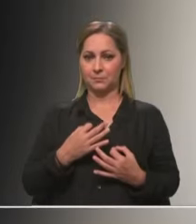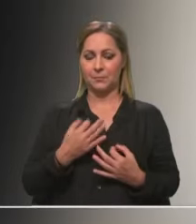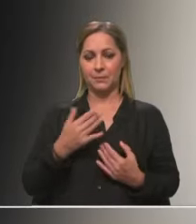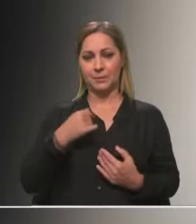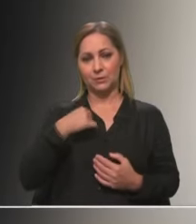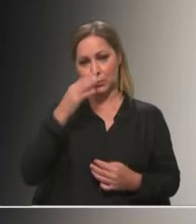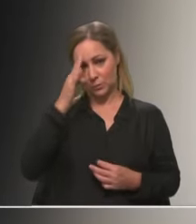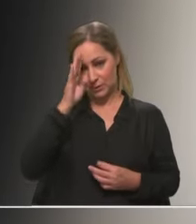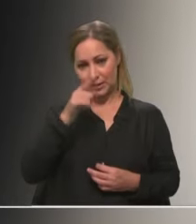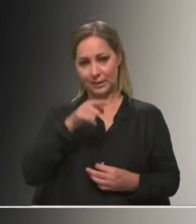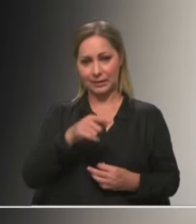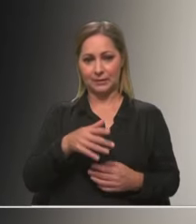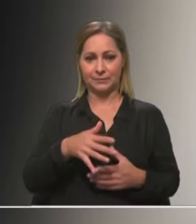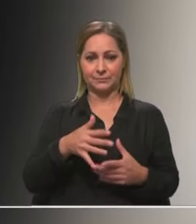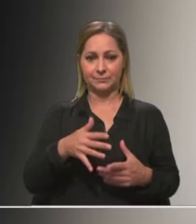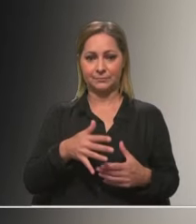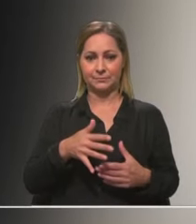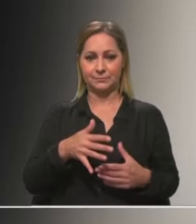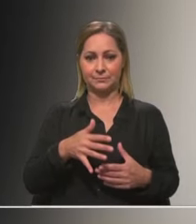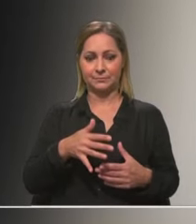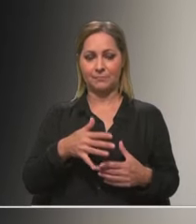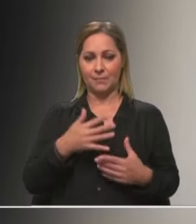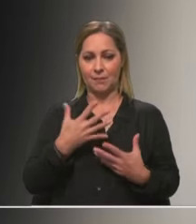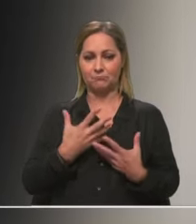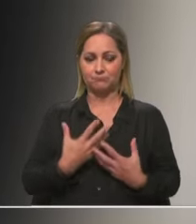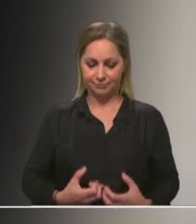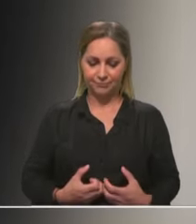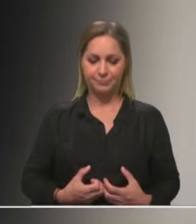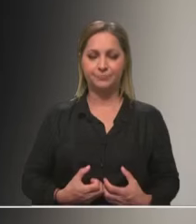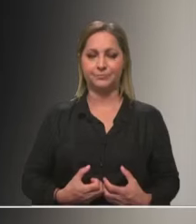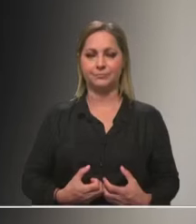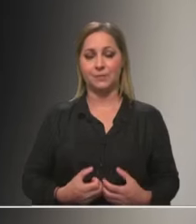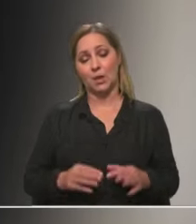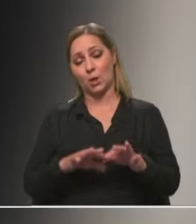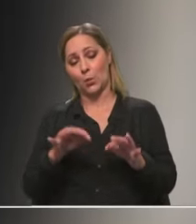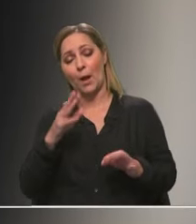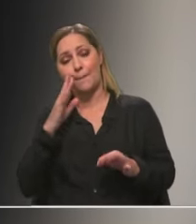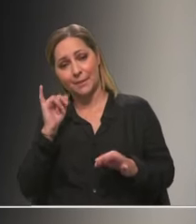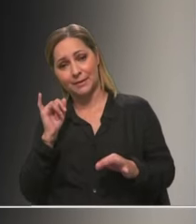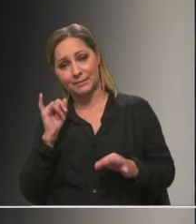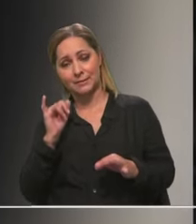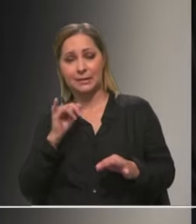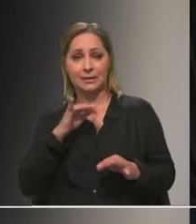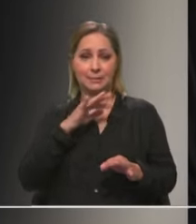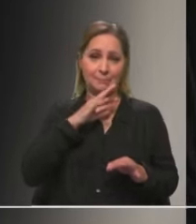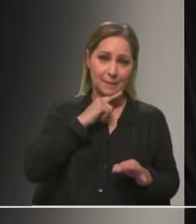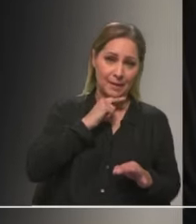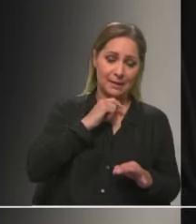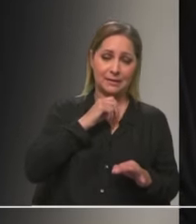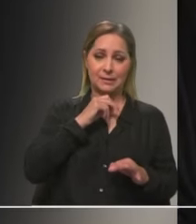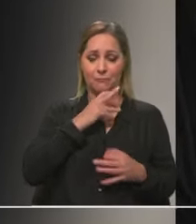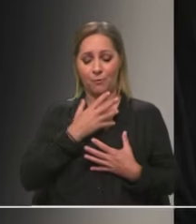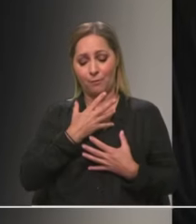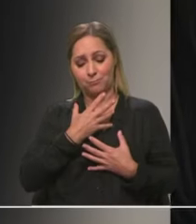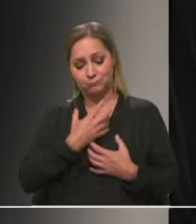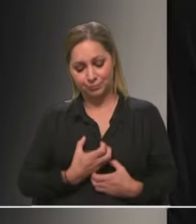que ela que foi que se foi abaixo claro como o meu pai também como a minha mãe também mas mas foi sempre